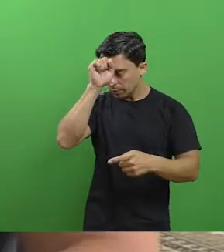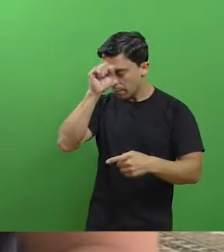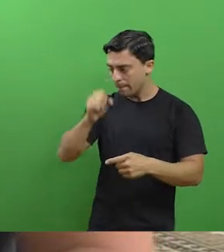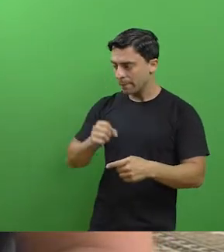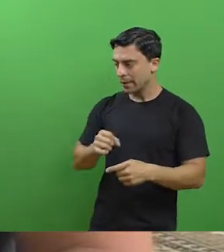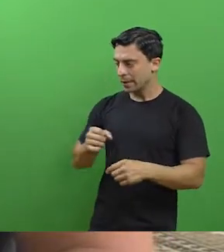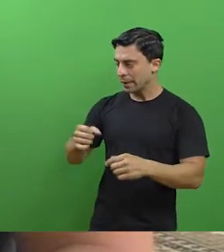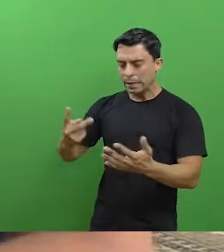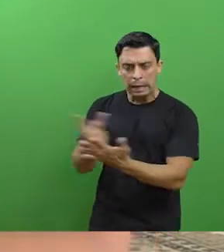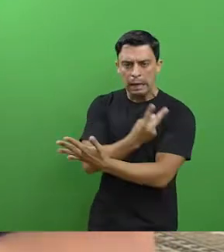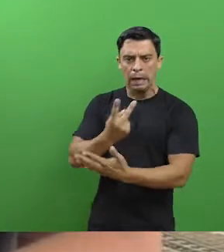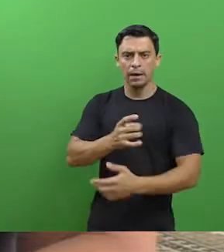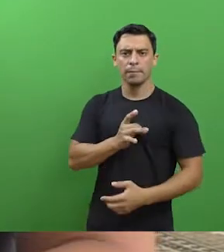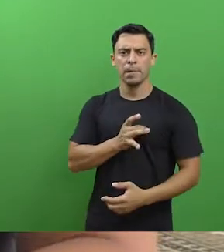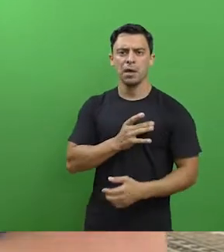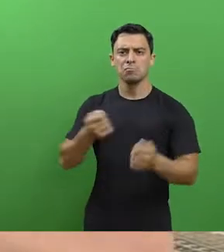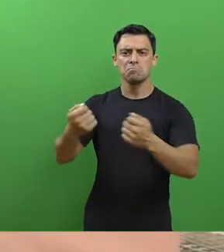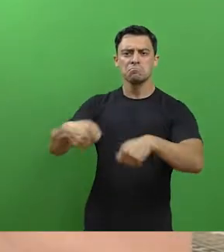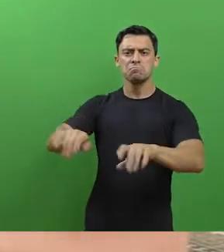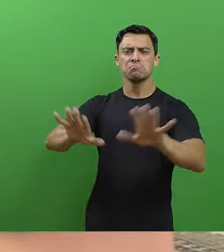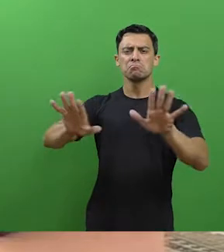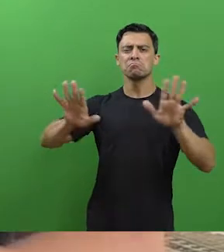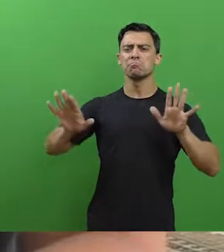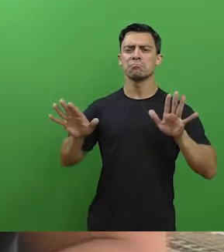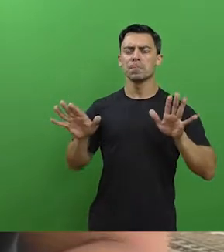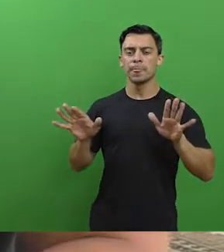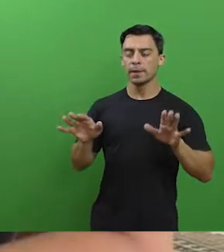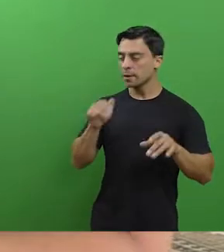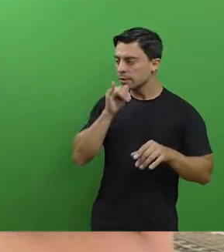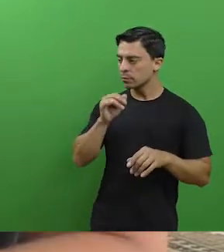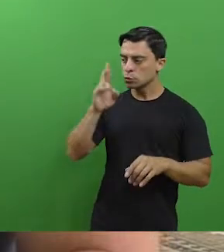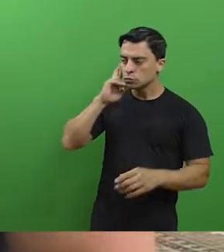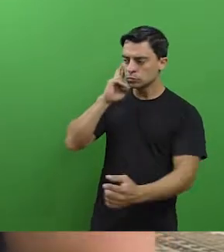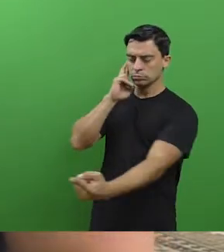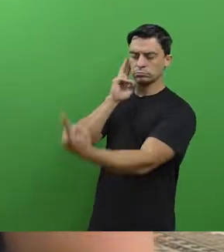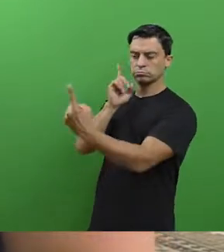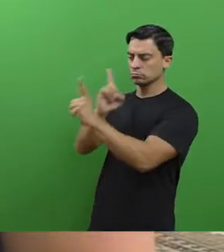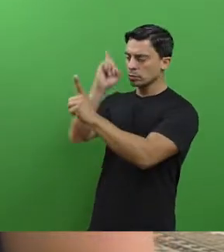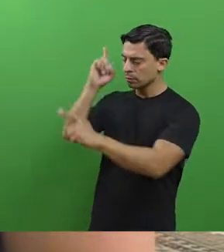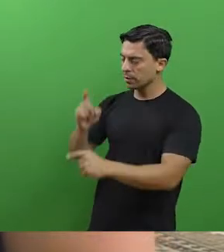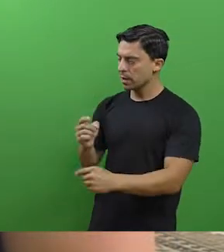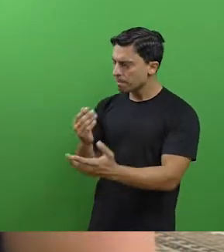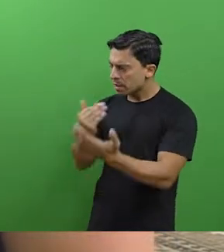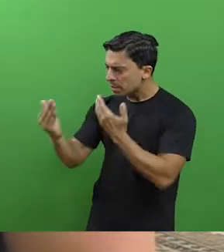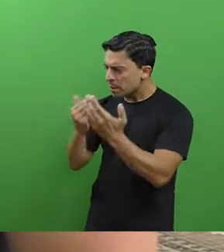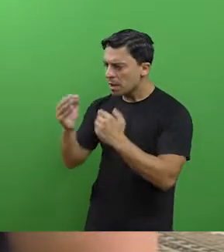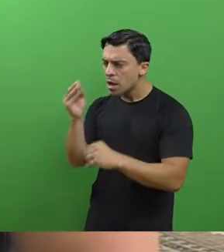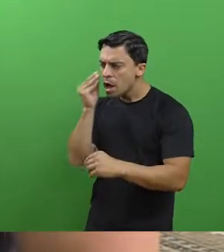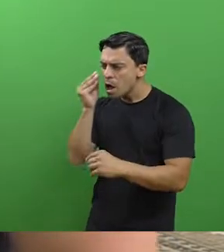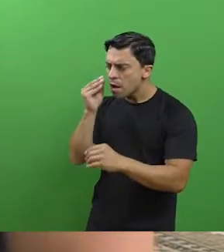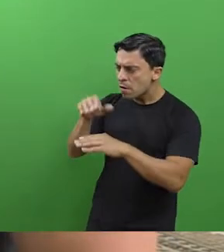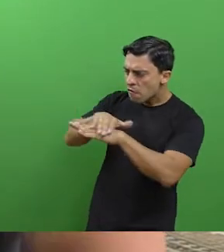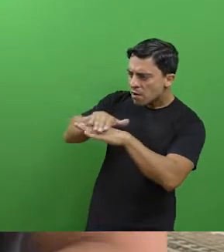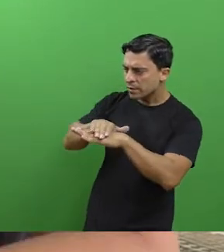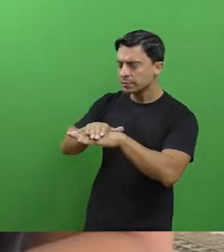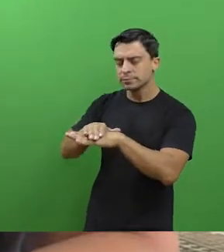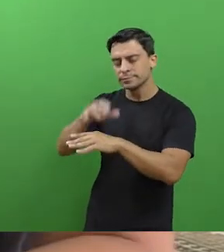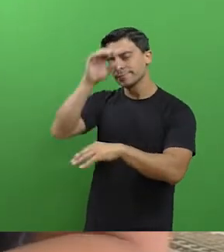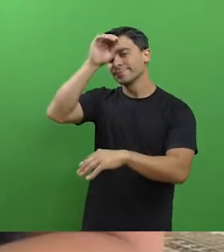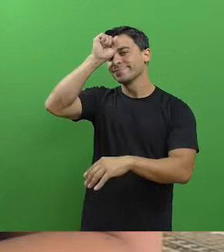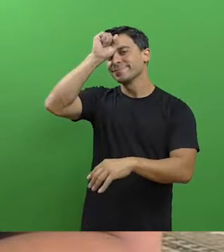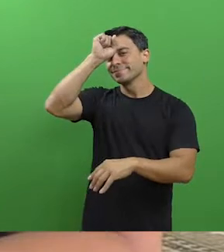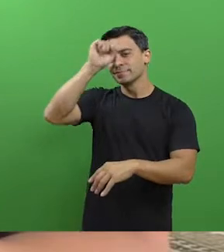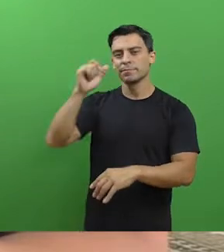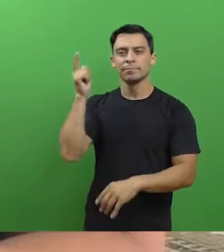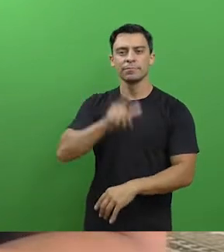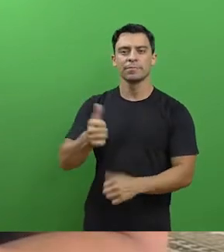pessoa quer aprender um novo idioma, não tem medo de errar. Encontrou um surdo, vai lá, tenta conversar, que consegue aprender. Dependendo da pessoa,